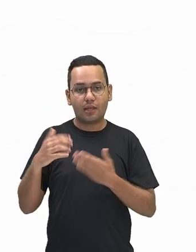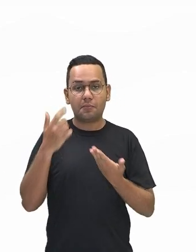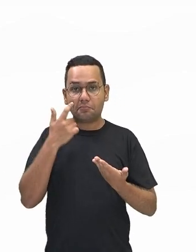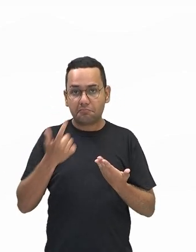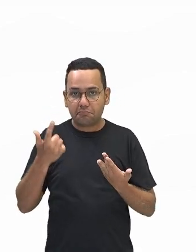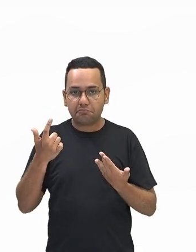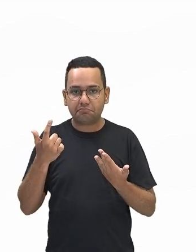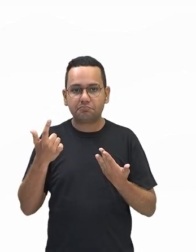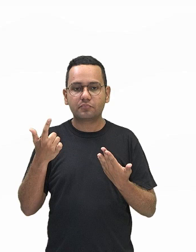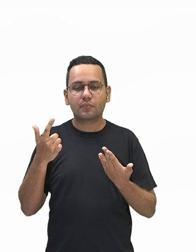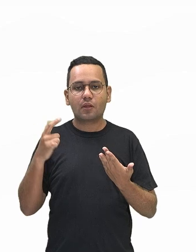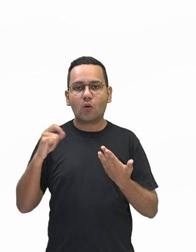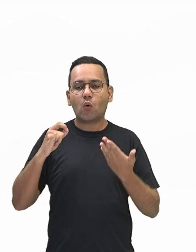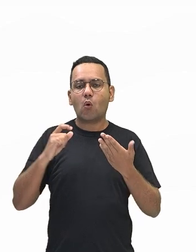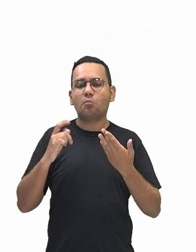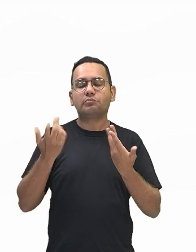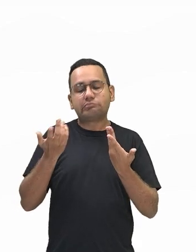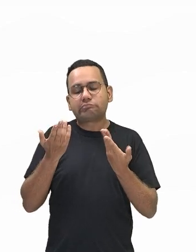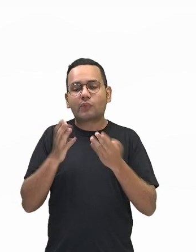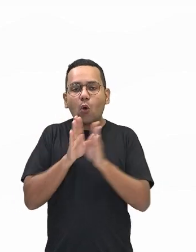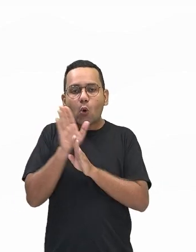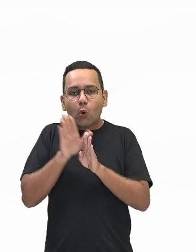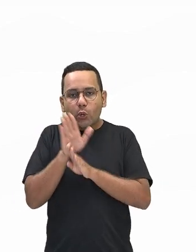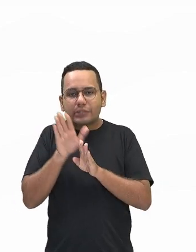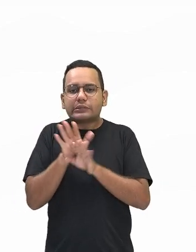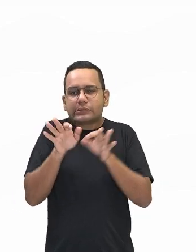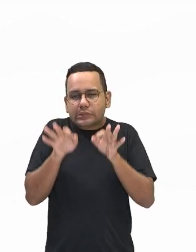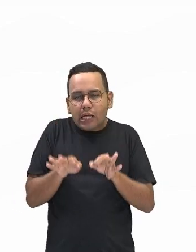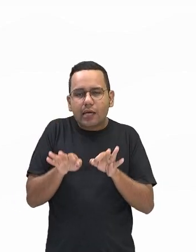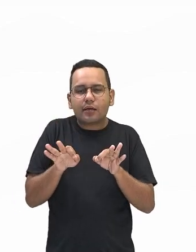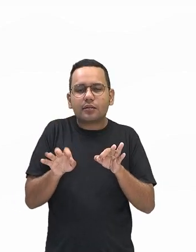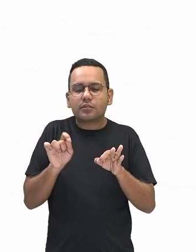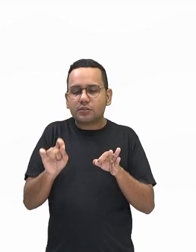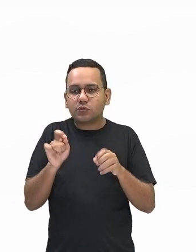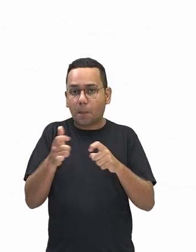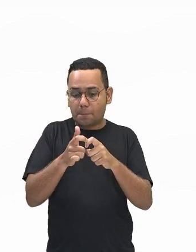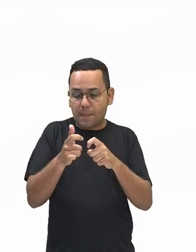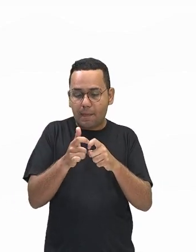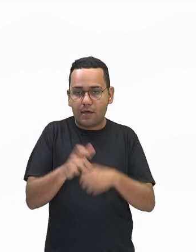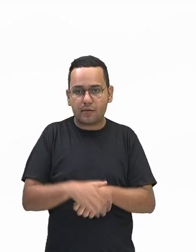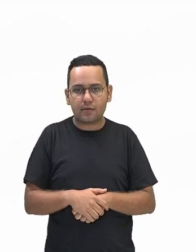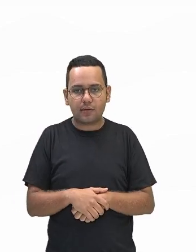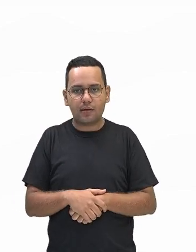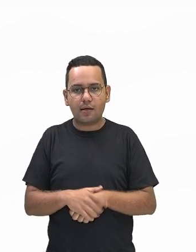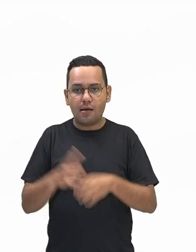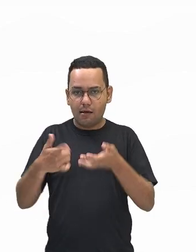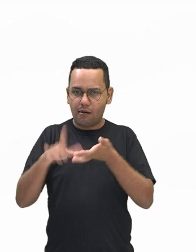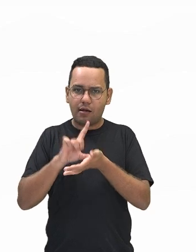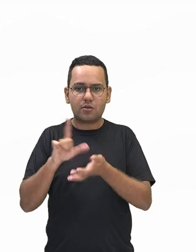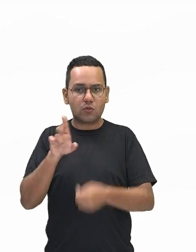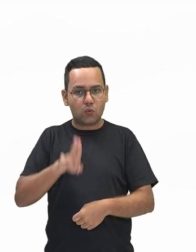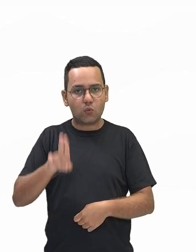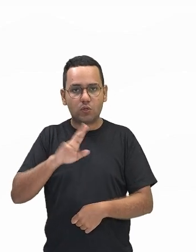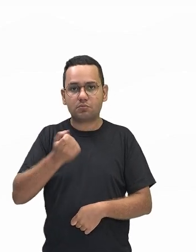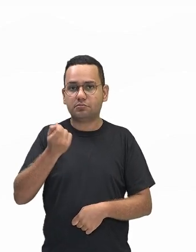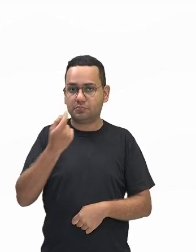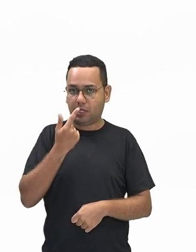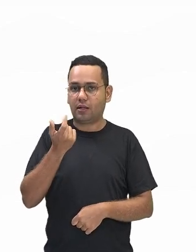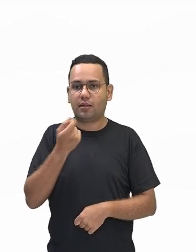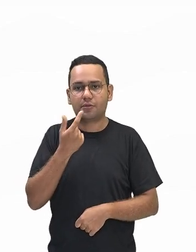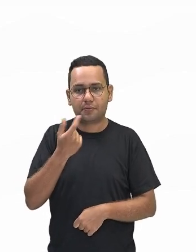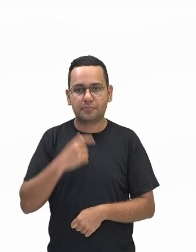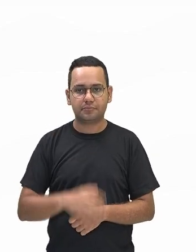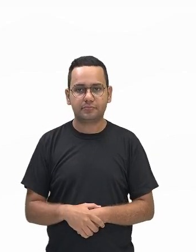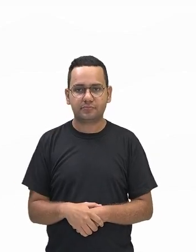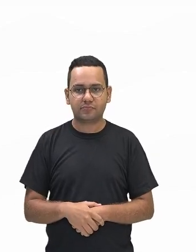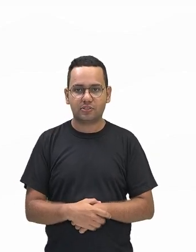né, buscar orientação médica adequada antes de iniciar qualquer tratamento medicamentoso. E